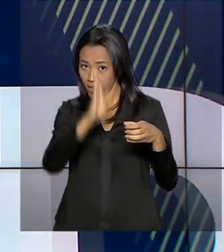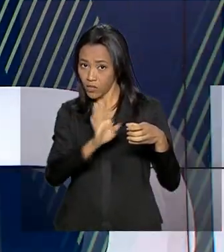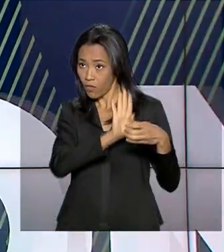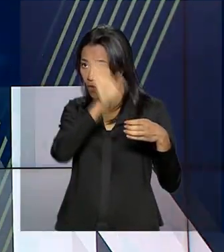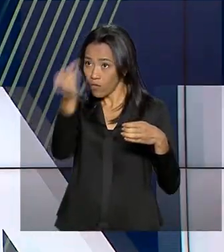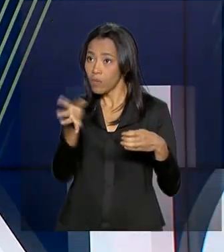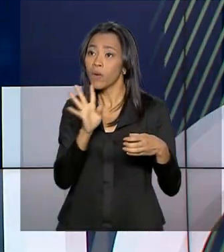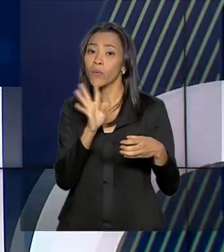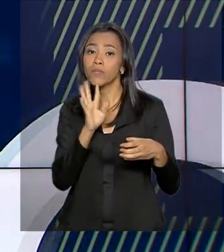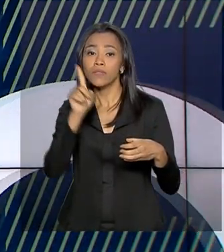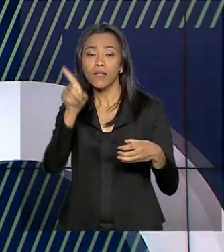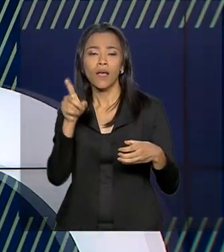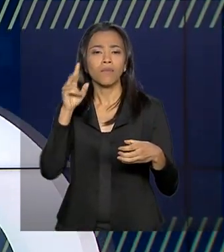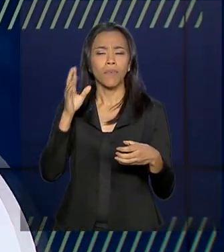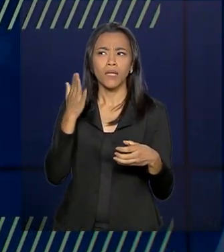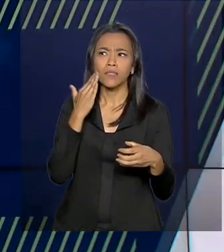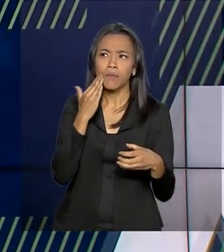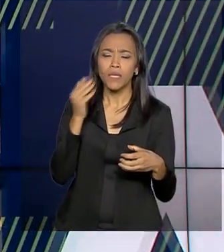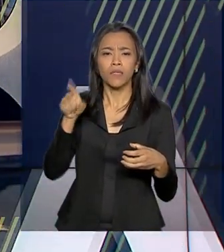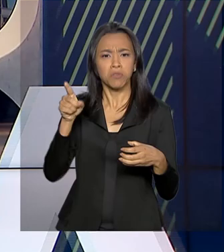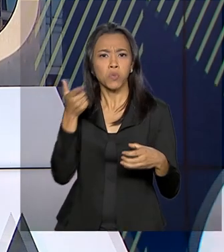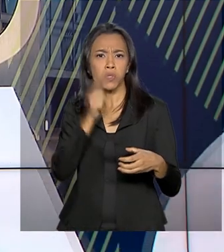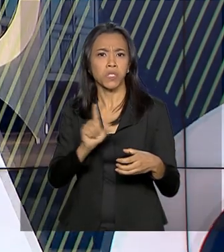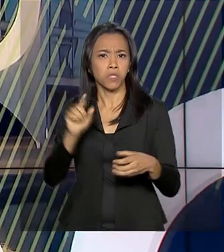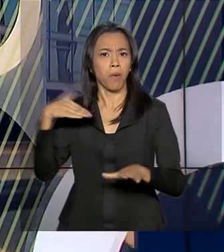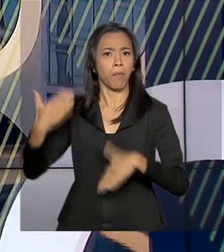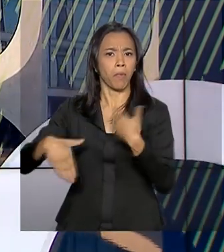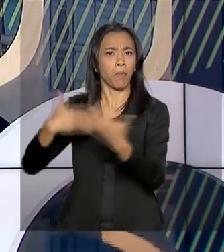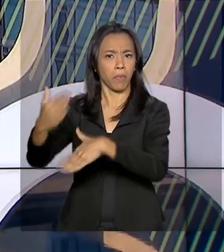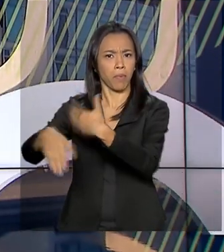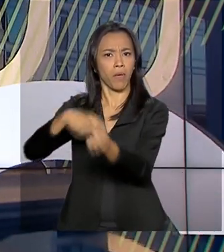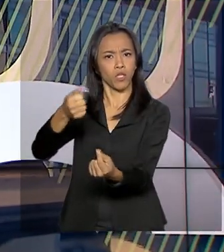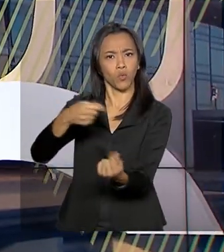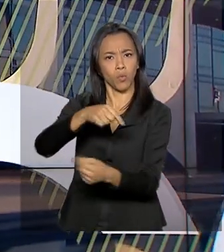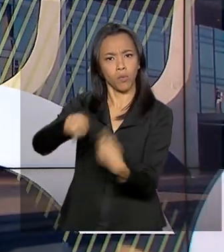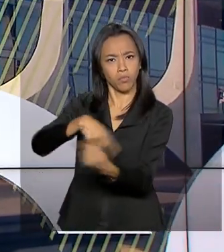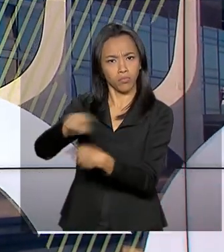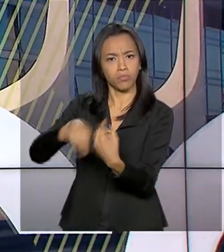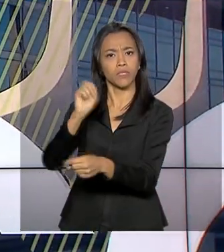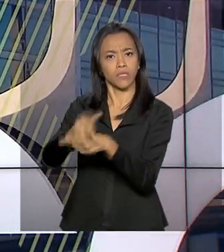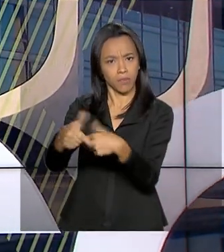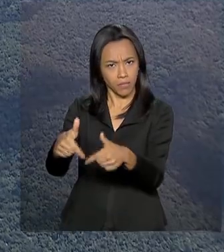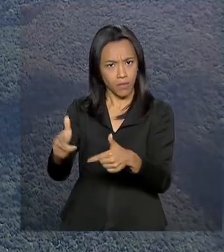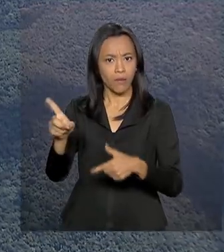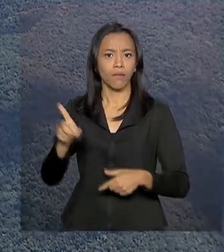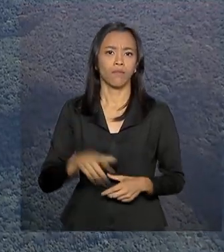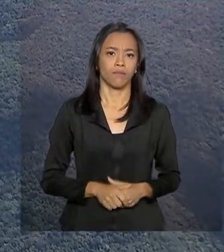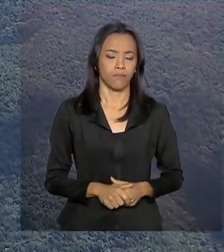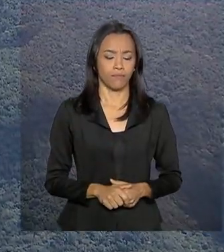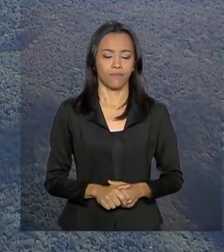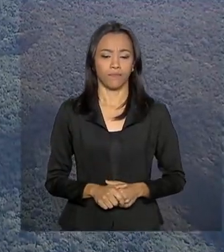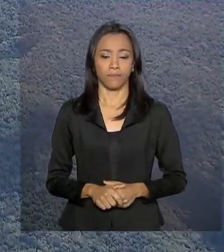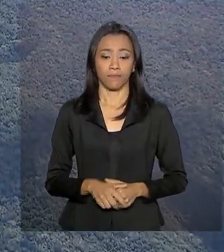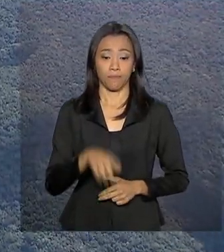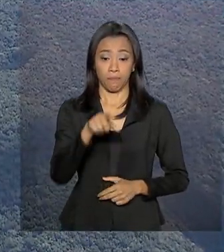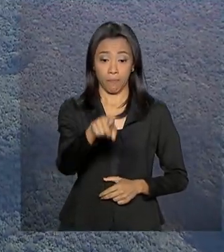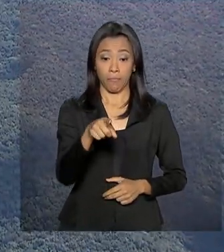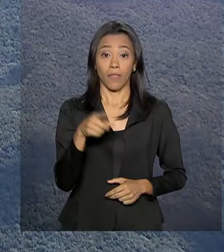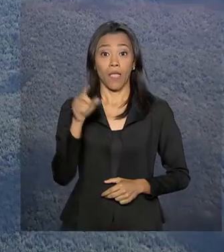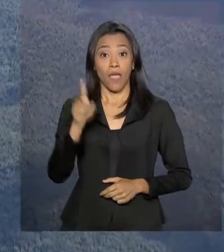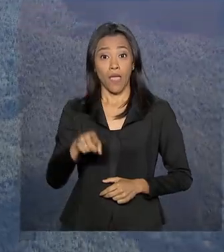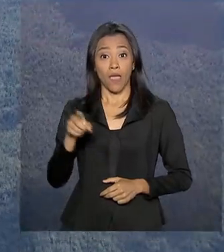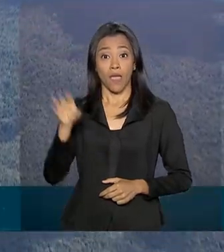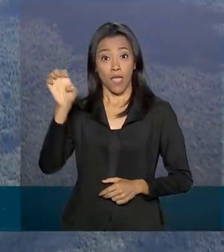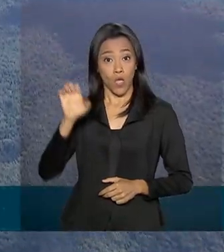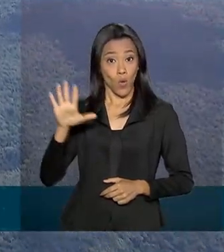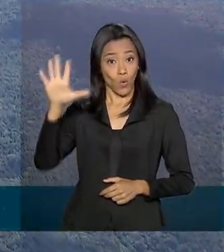conseguiu mobilizar a comunidade, gerar emprego e ainda movimentar a economia. A porta pela qual a